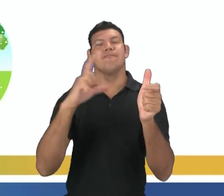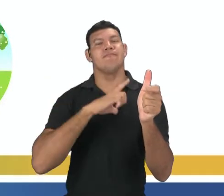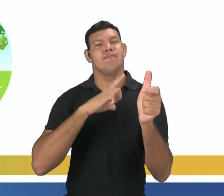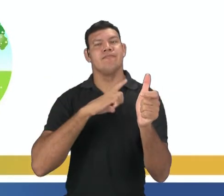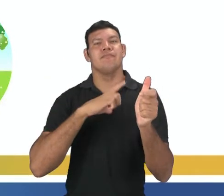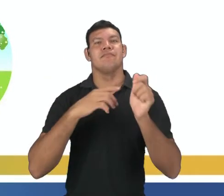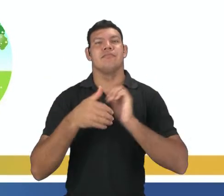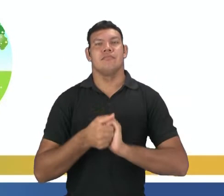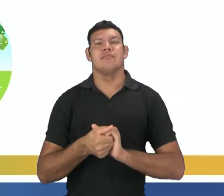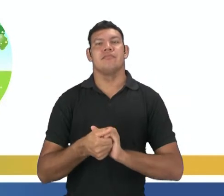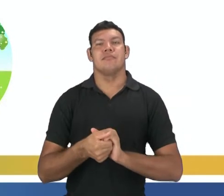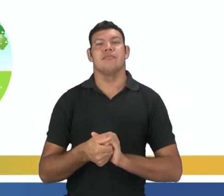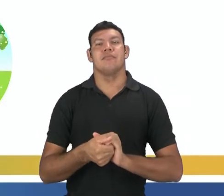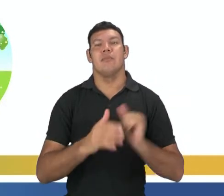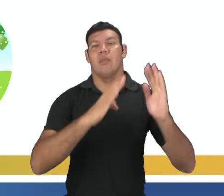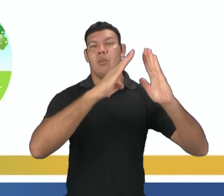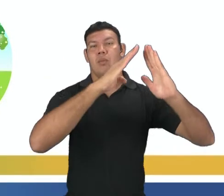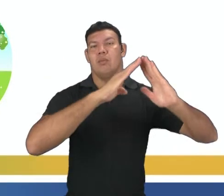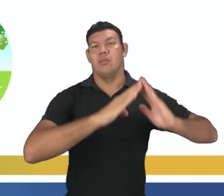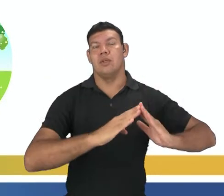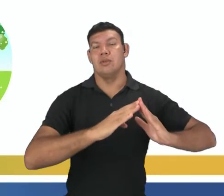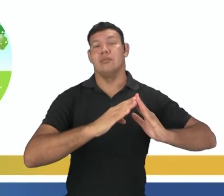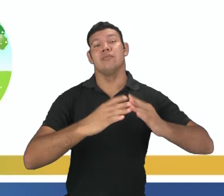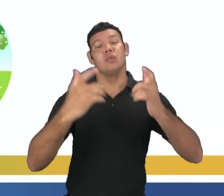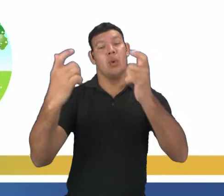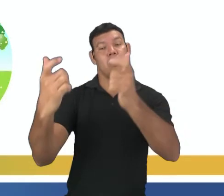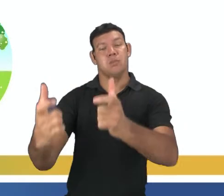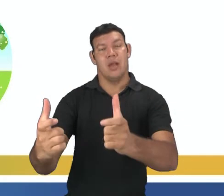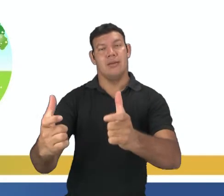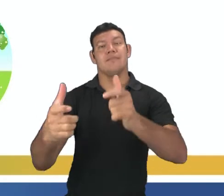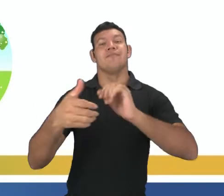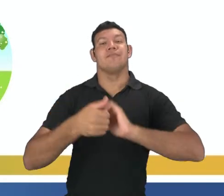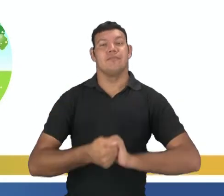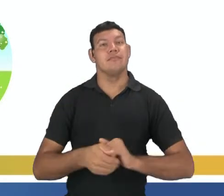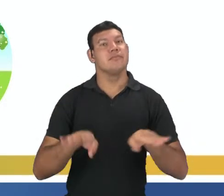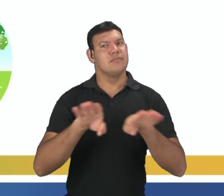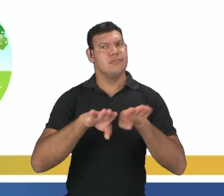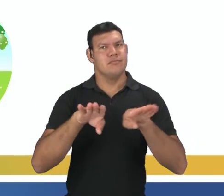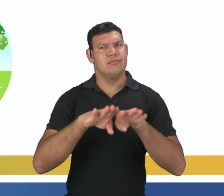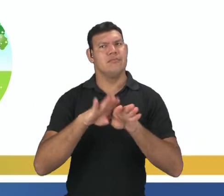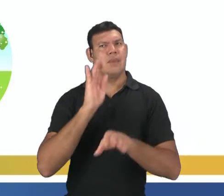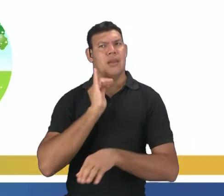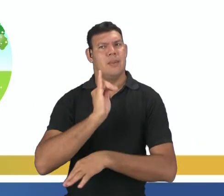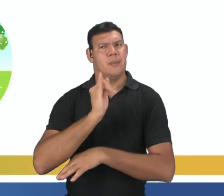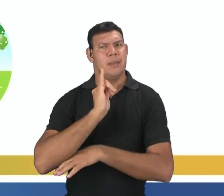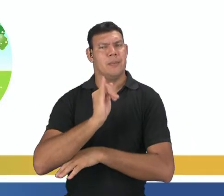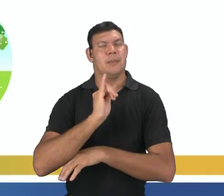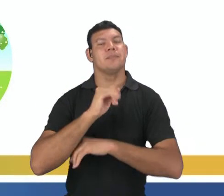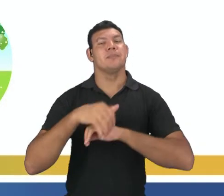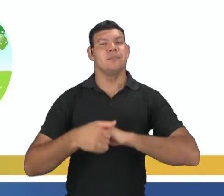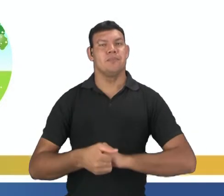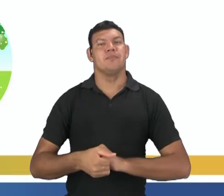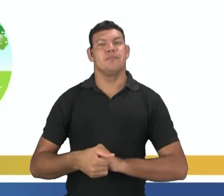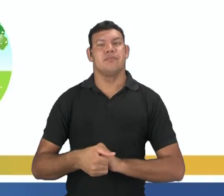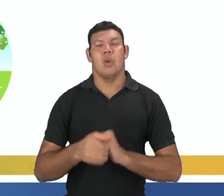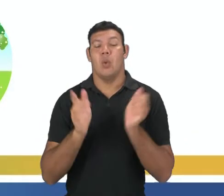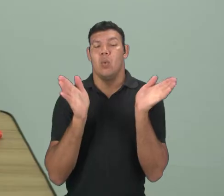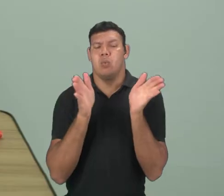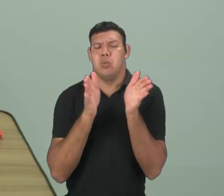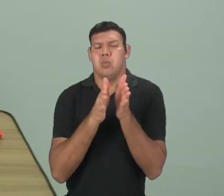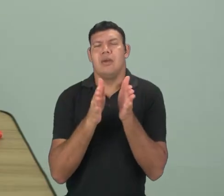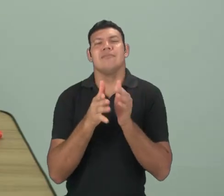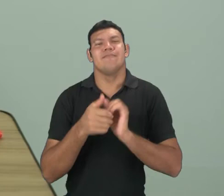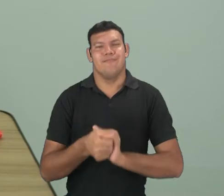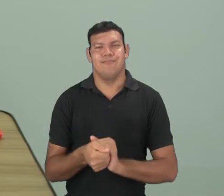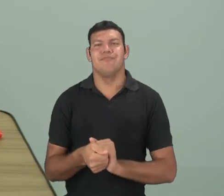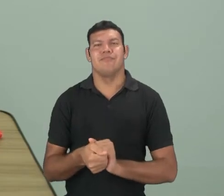delas, habitantes em um bairro, por exemplo. Mesmo assim, a narrativa continua sendo breve, né?